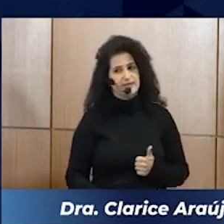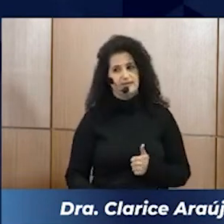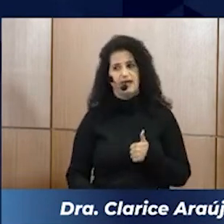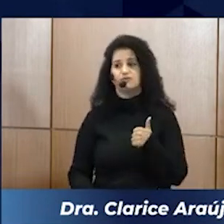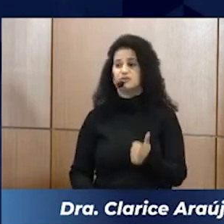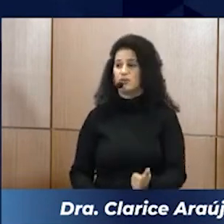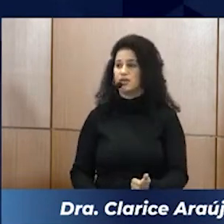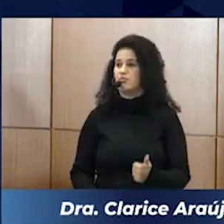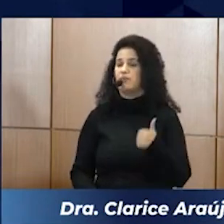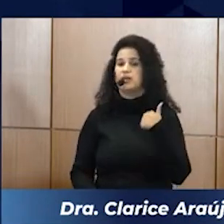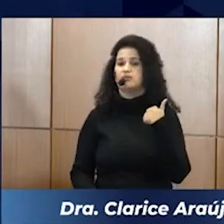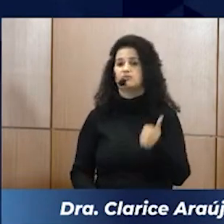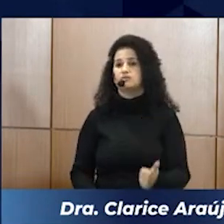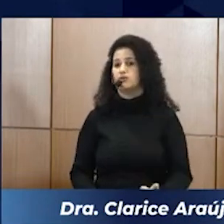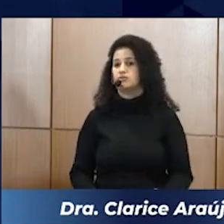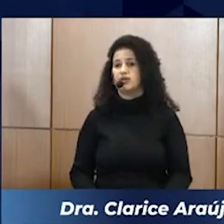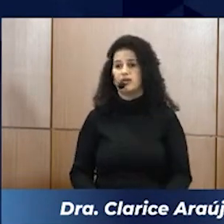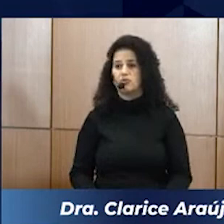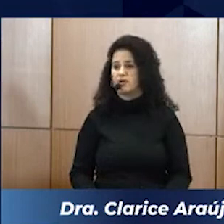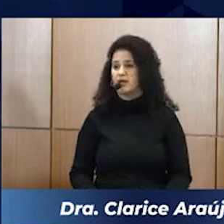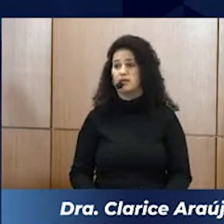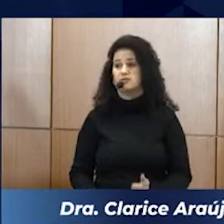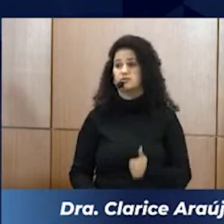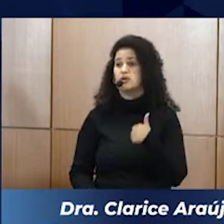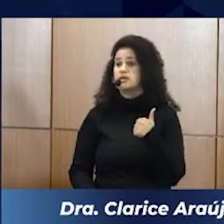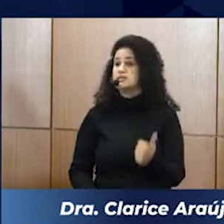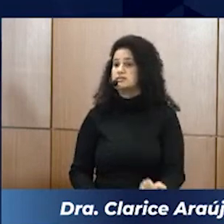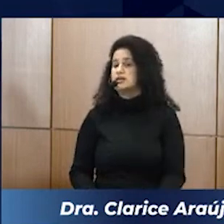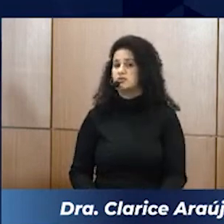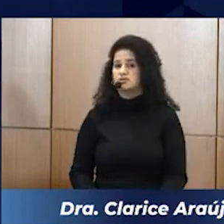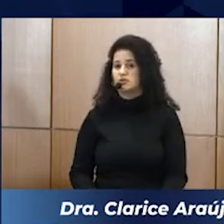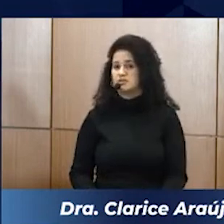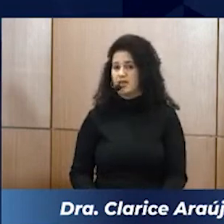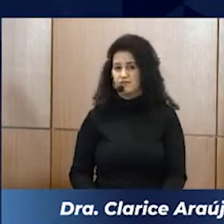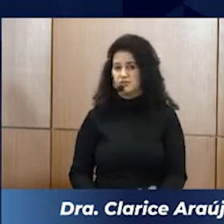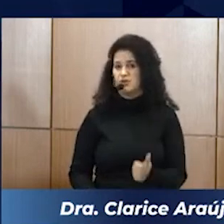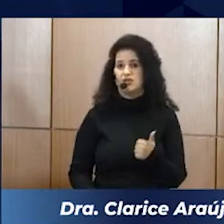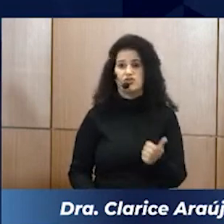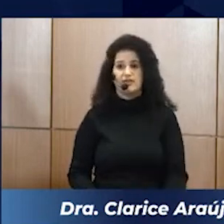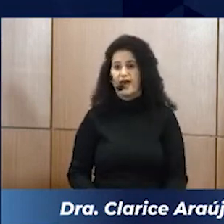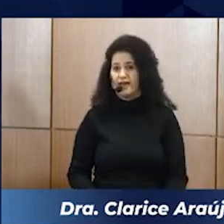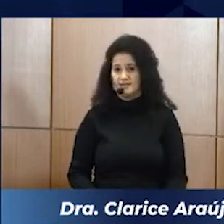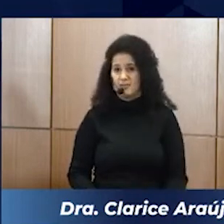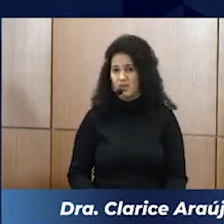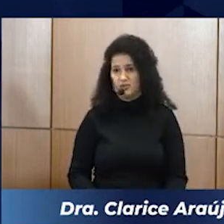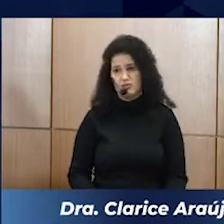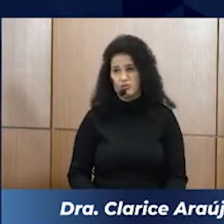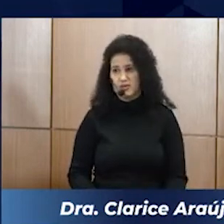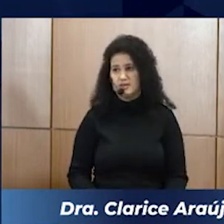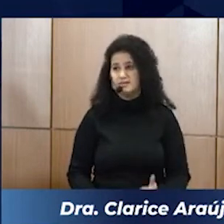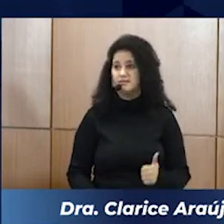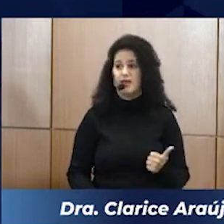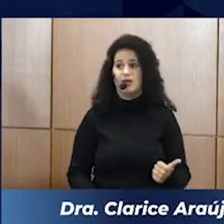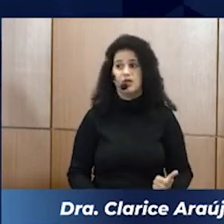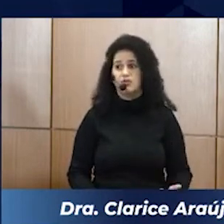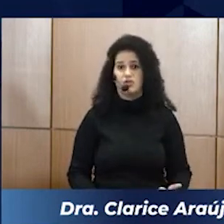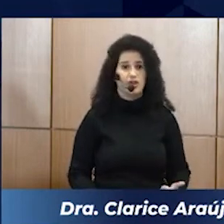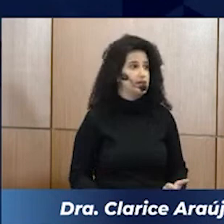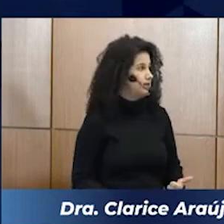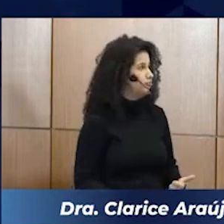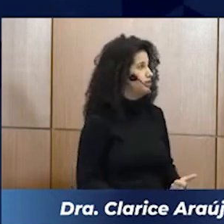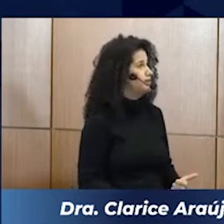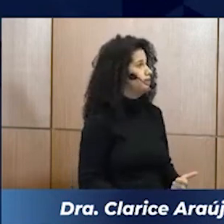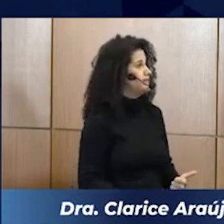que você tem, no seu equipamento, no seu tempo para isso. Se o seu serviço ele te dá essa abertura, se tem reunião